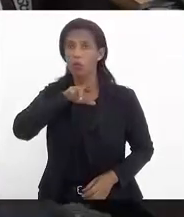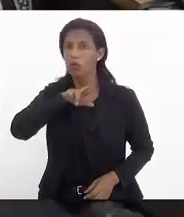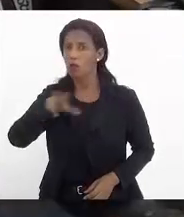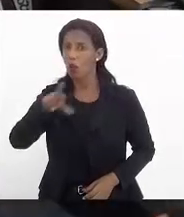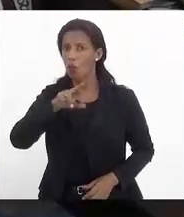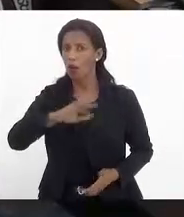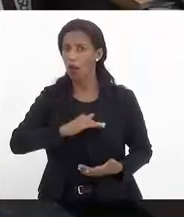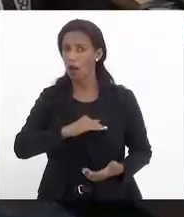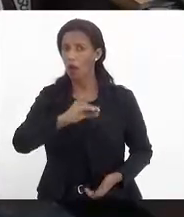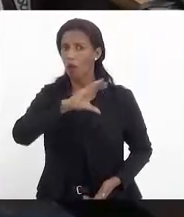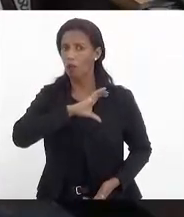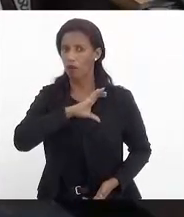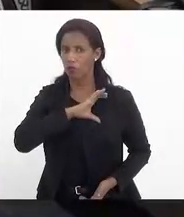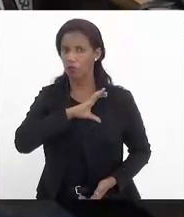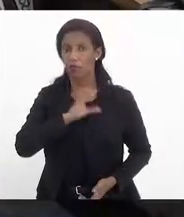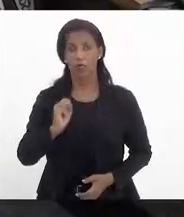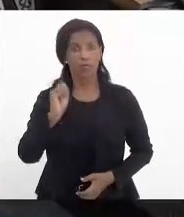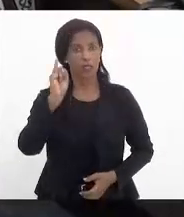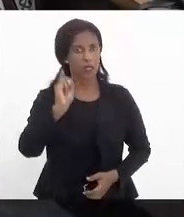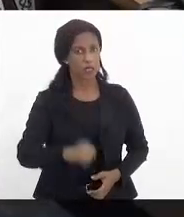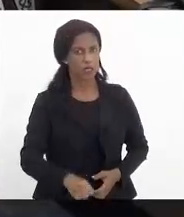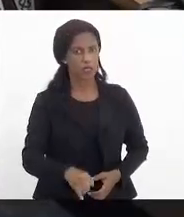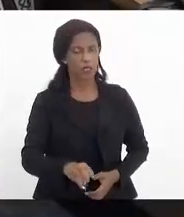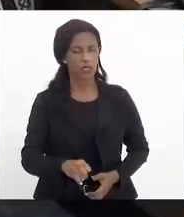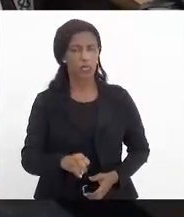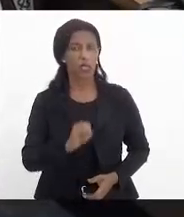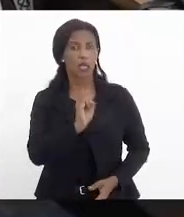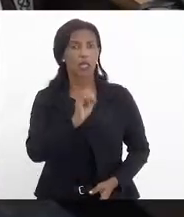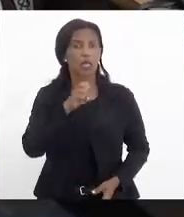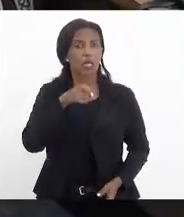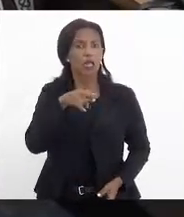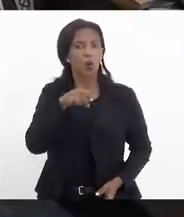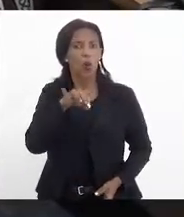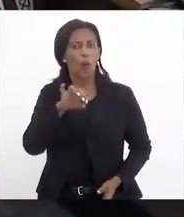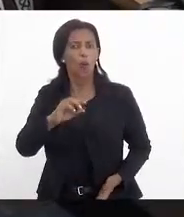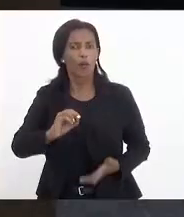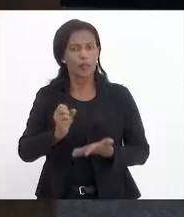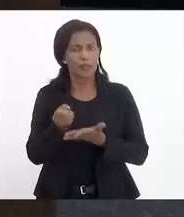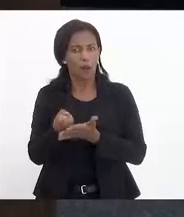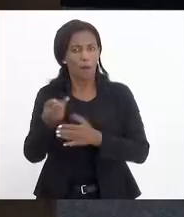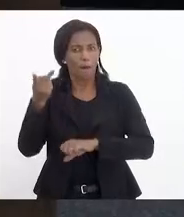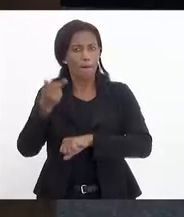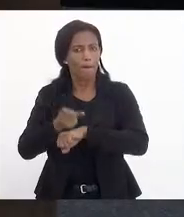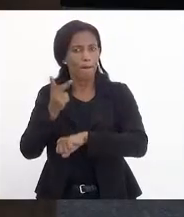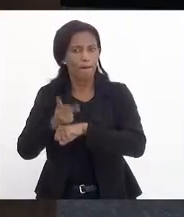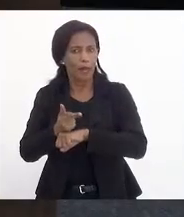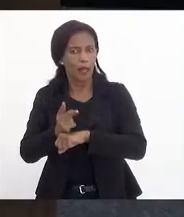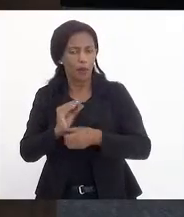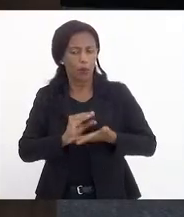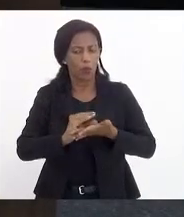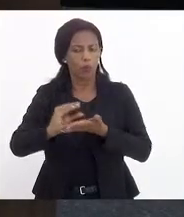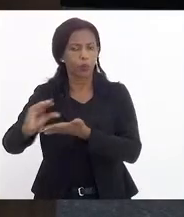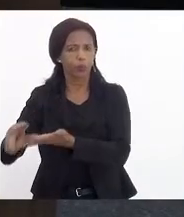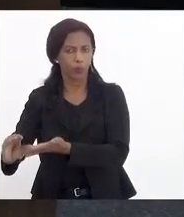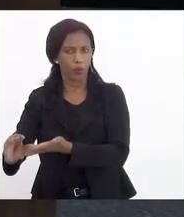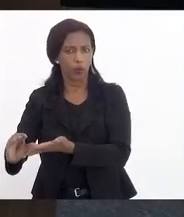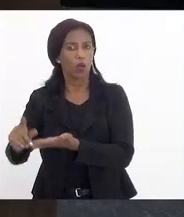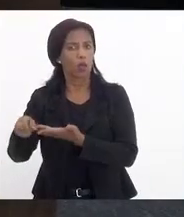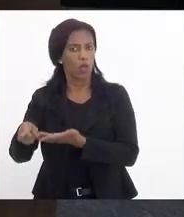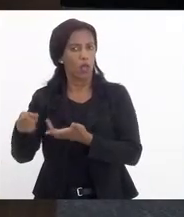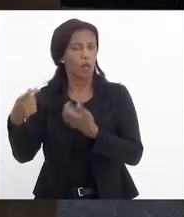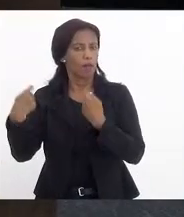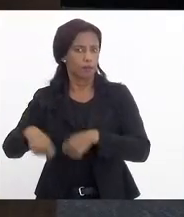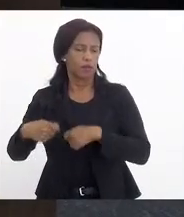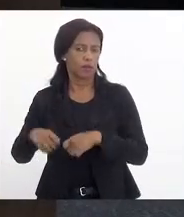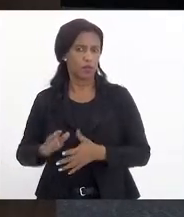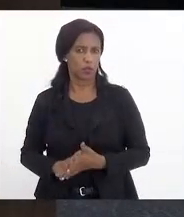um aumento, e sim uma incorporação de uma gratificação a qual eles faziam jus.